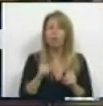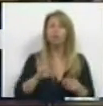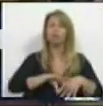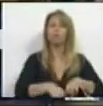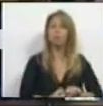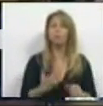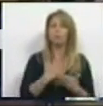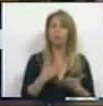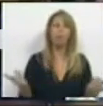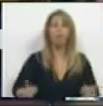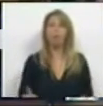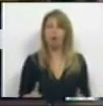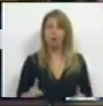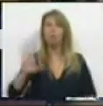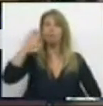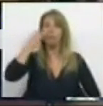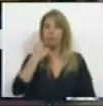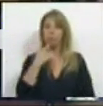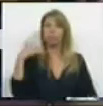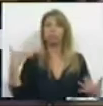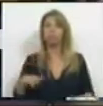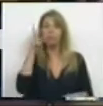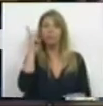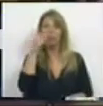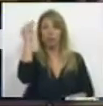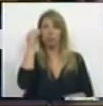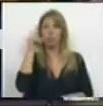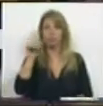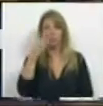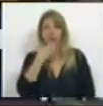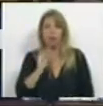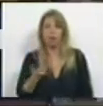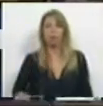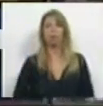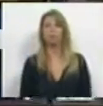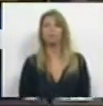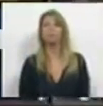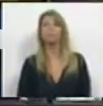artístico, com um preço elevadíssimo para a vida dos professores e destes alunos? Muito bem. Obrigado, Sra. Deputada.